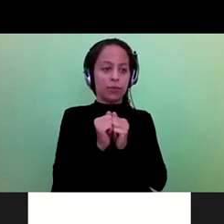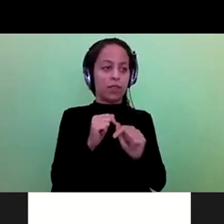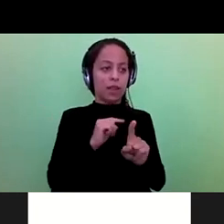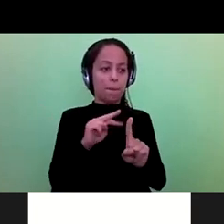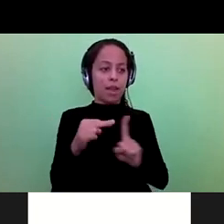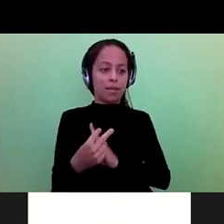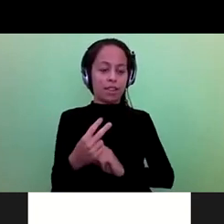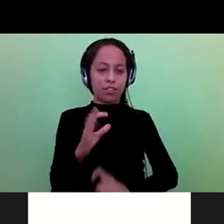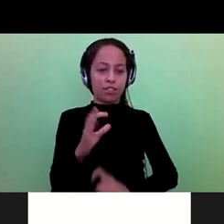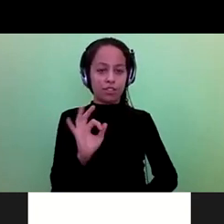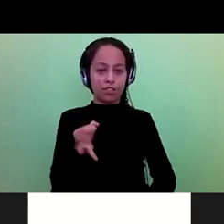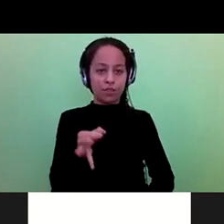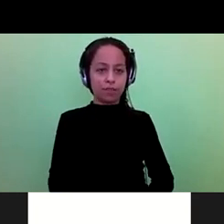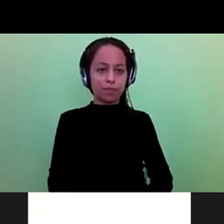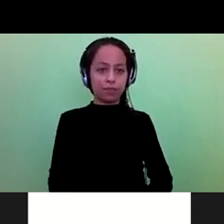perspectivas.